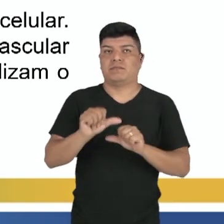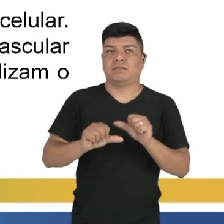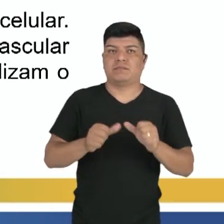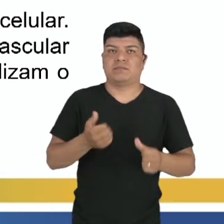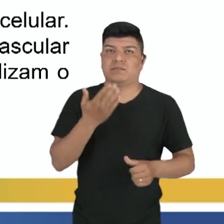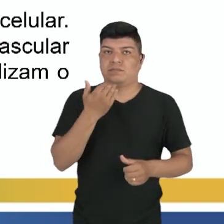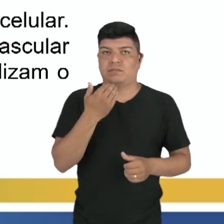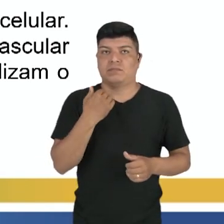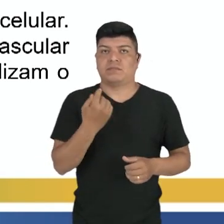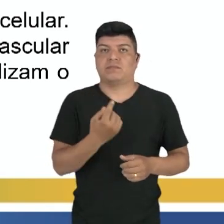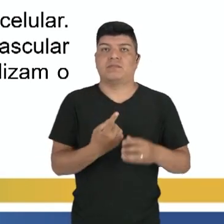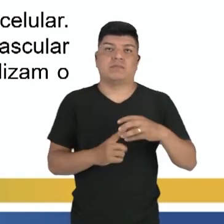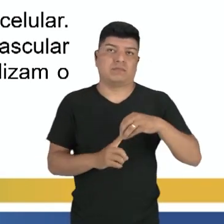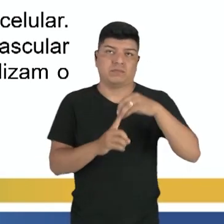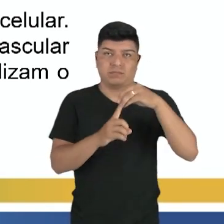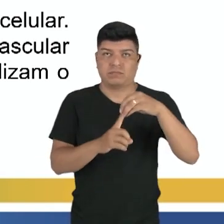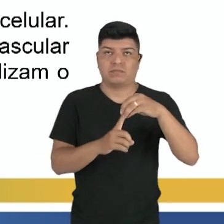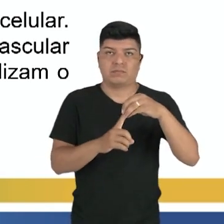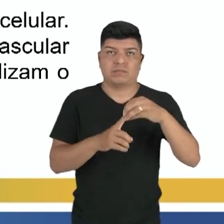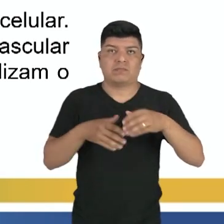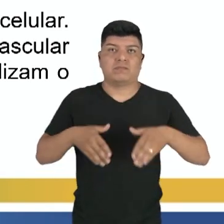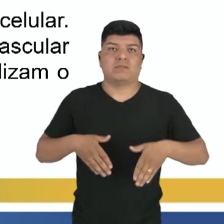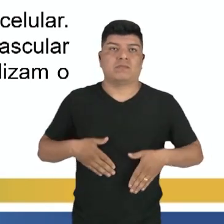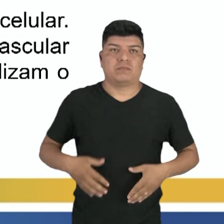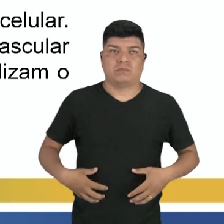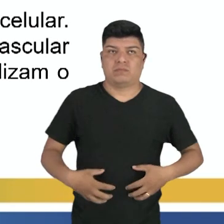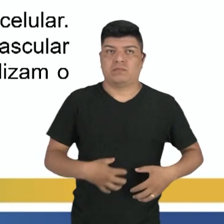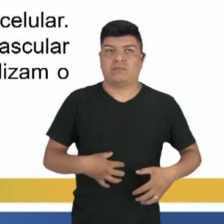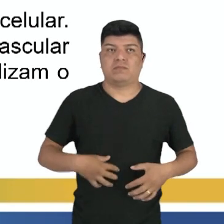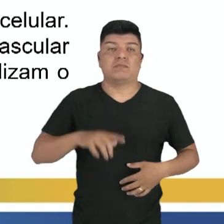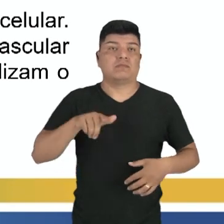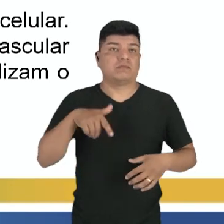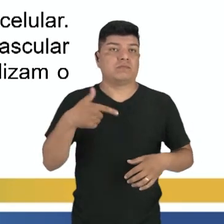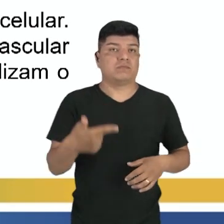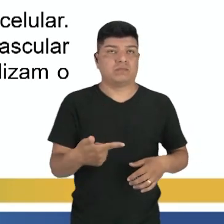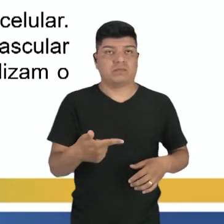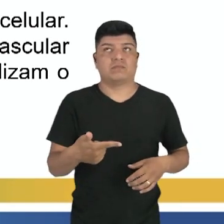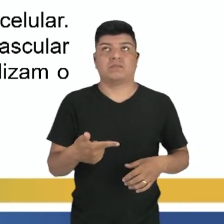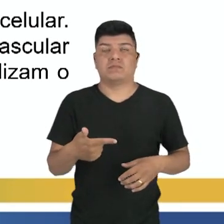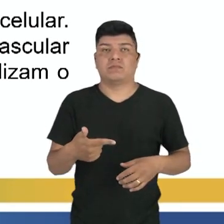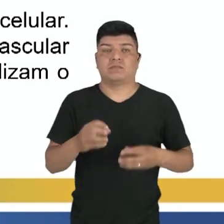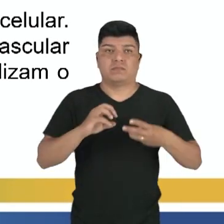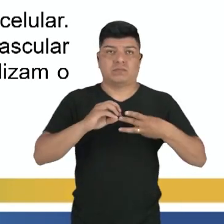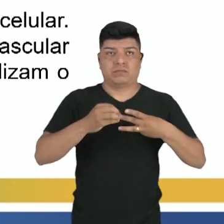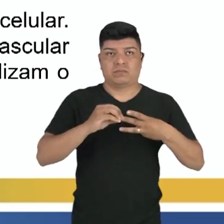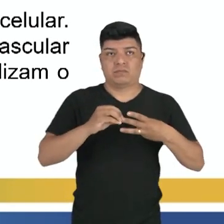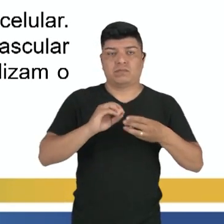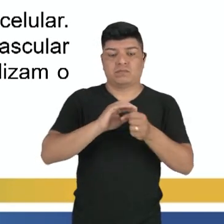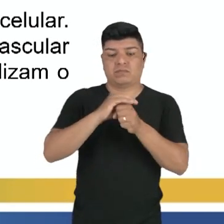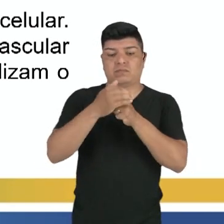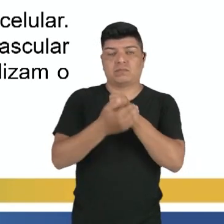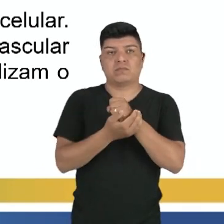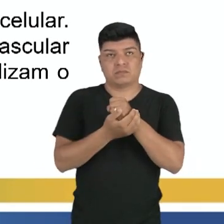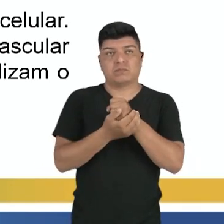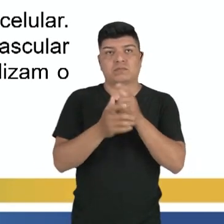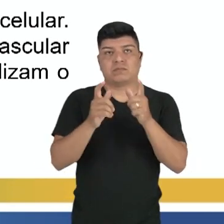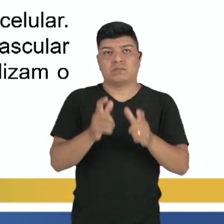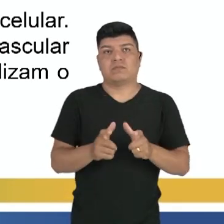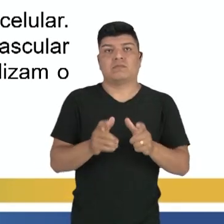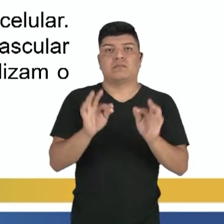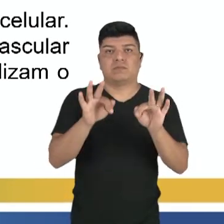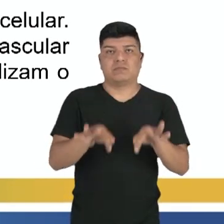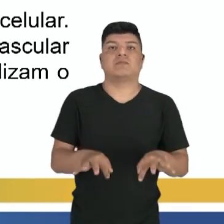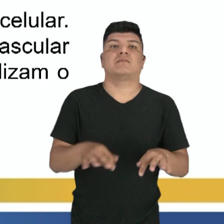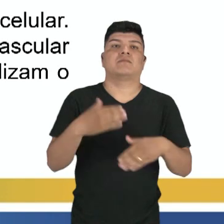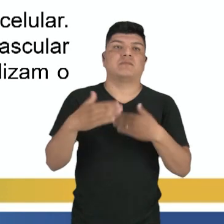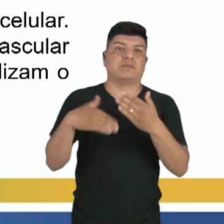digestão parcial na cavidade gastrovascular e só depois as células que revestem essa cavidade vão